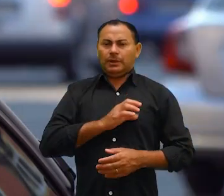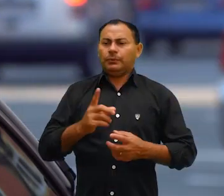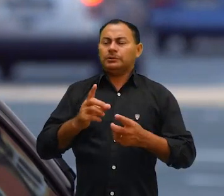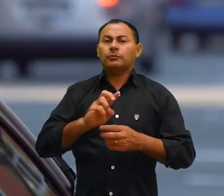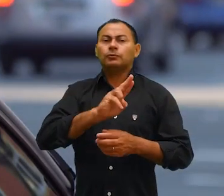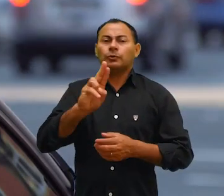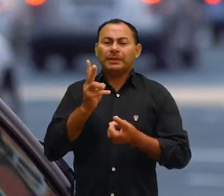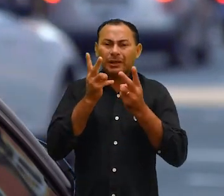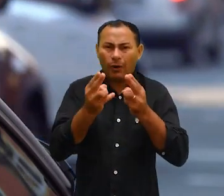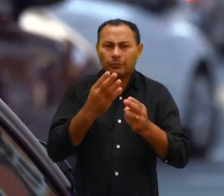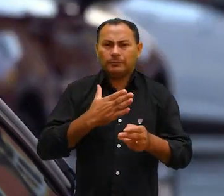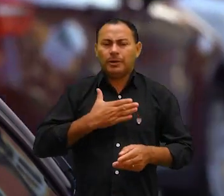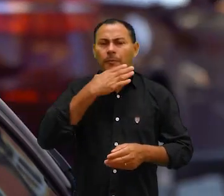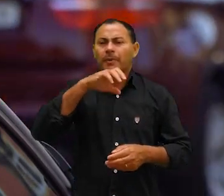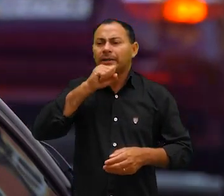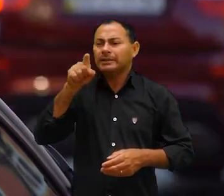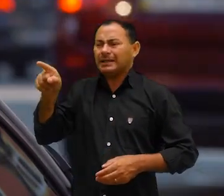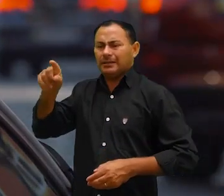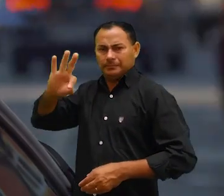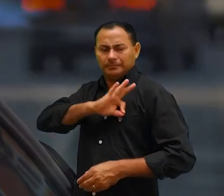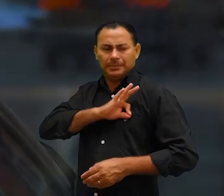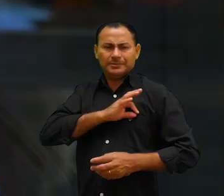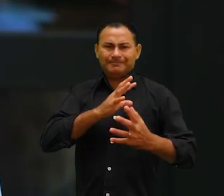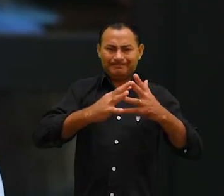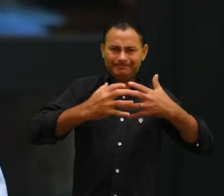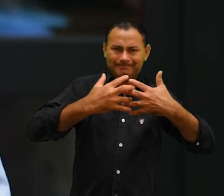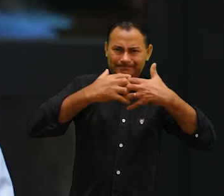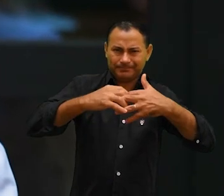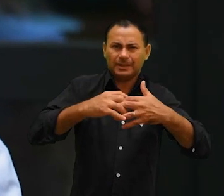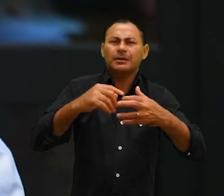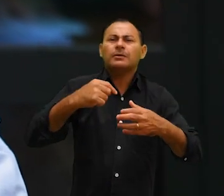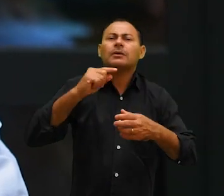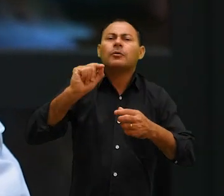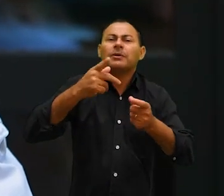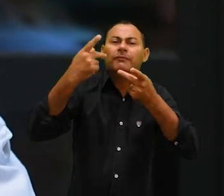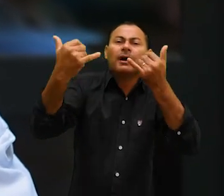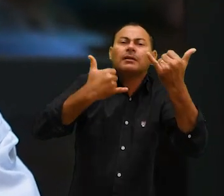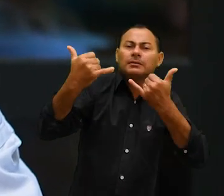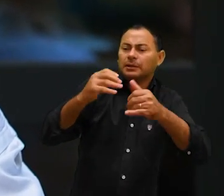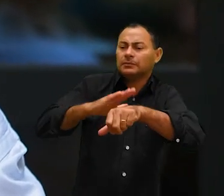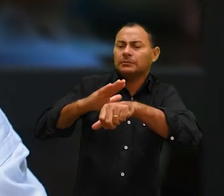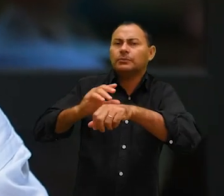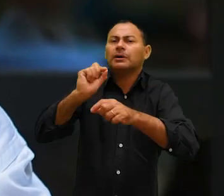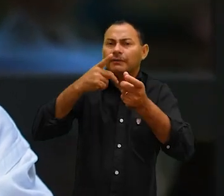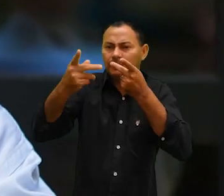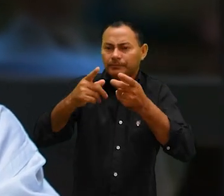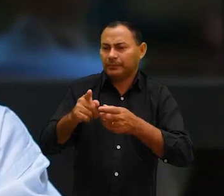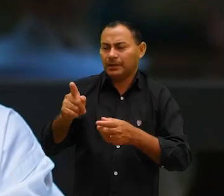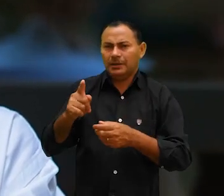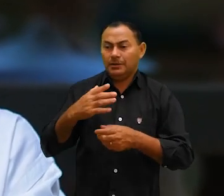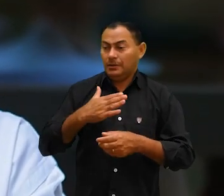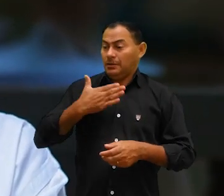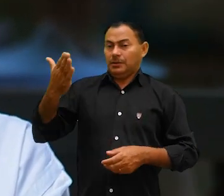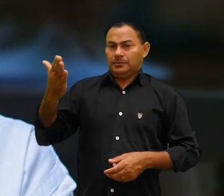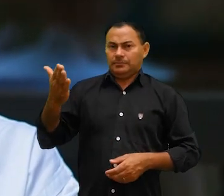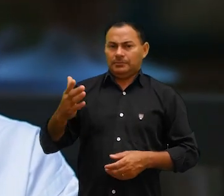meu pai. Daí ele fez algum tipo de confusão. Agora me diga, o que eu deveria ter feito naquela situação, hein? Aquilo me